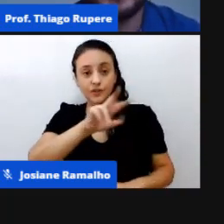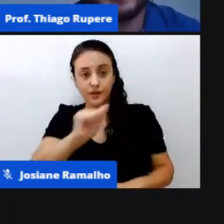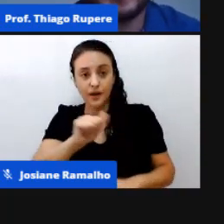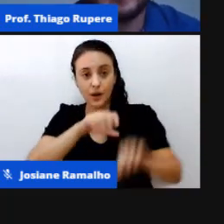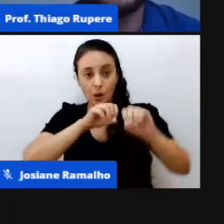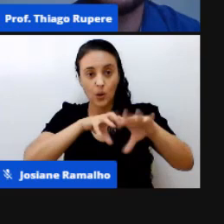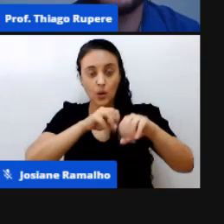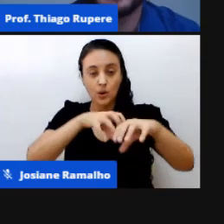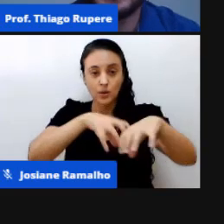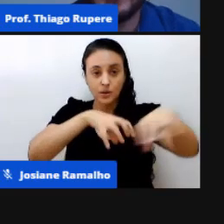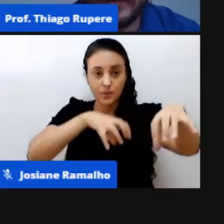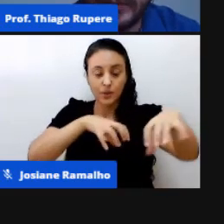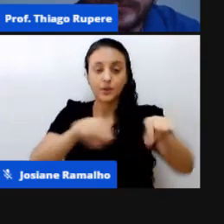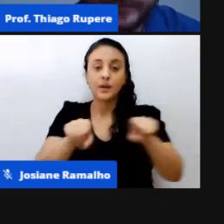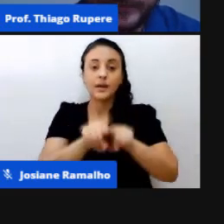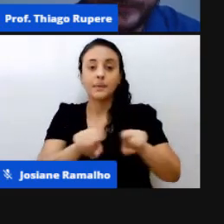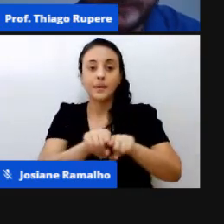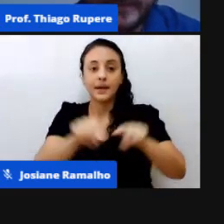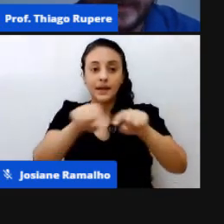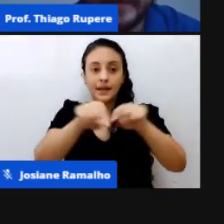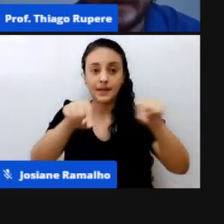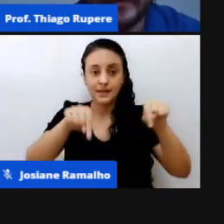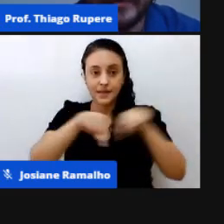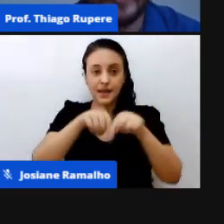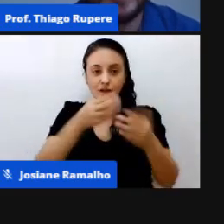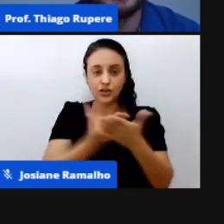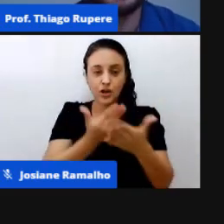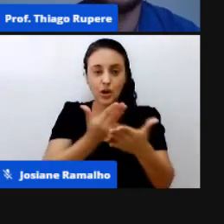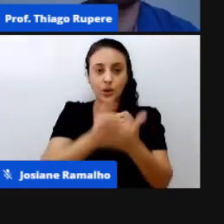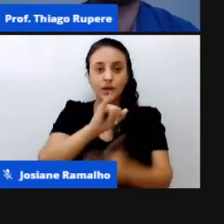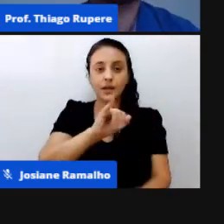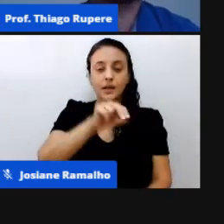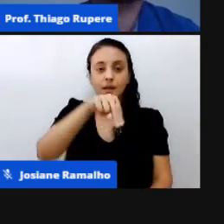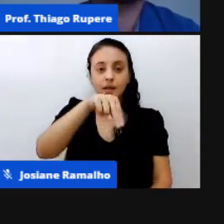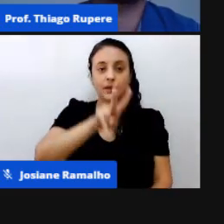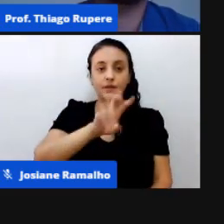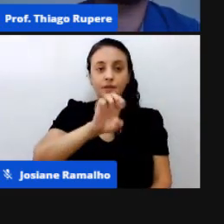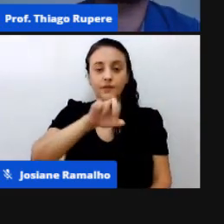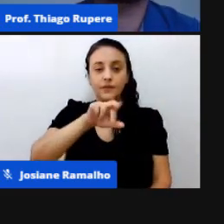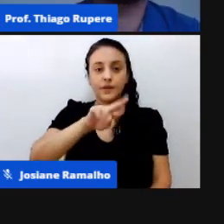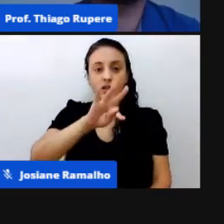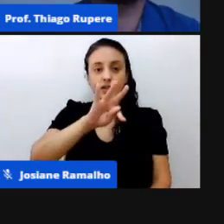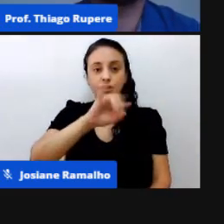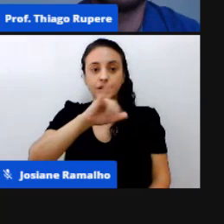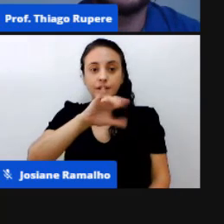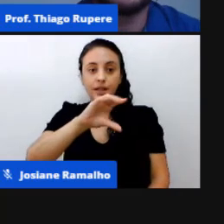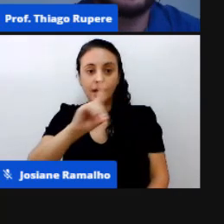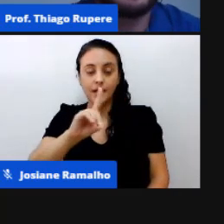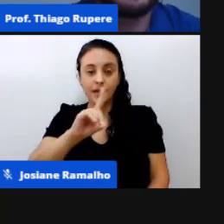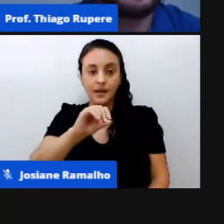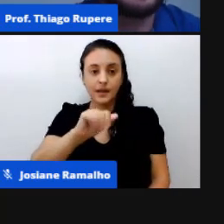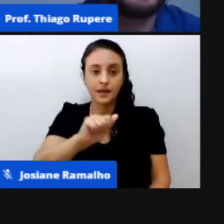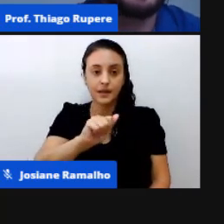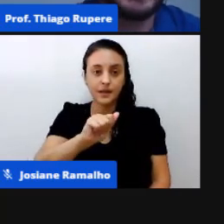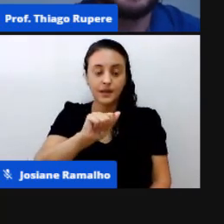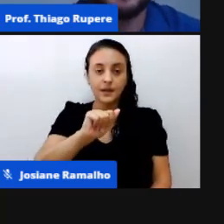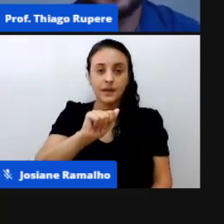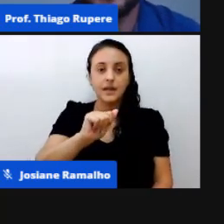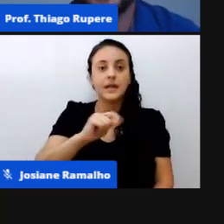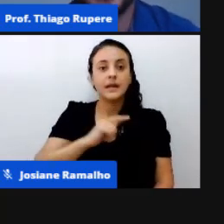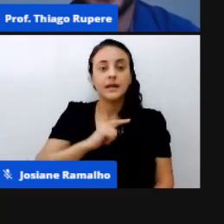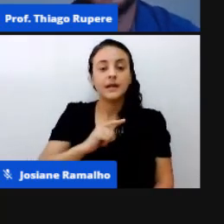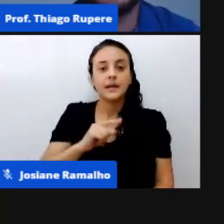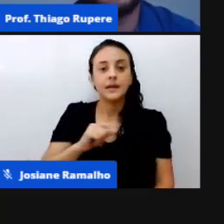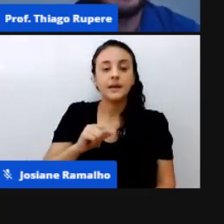aula invertida e ensino híbrido. A sala de aula invertida nós temos ouvido nos bancos